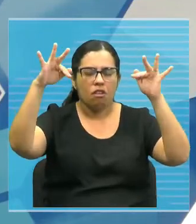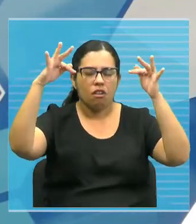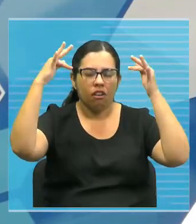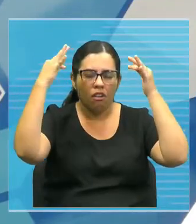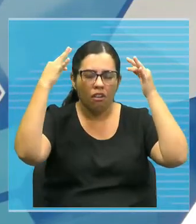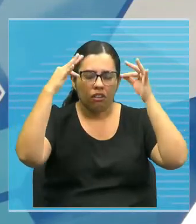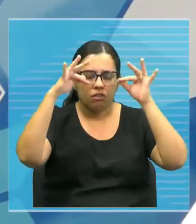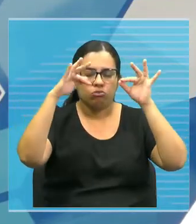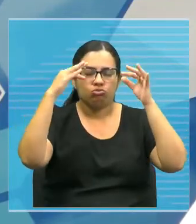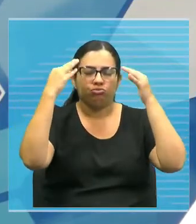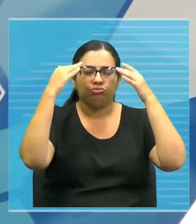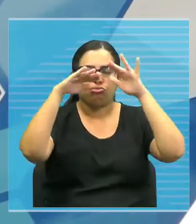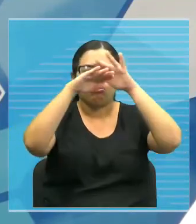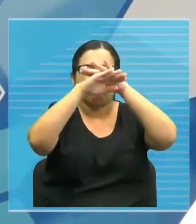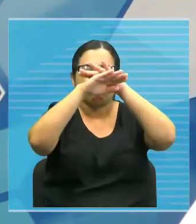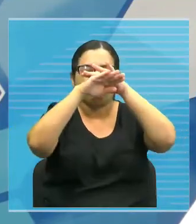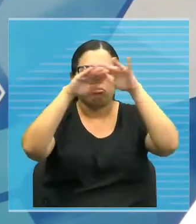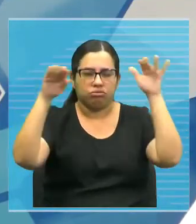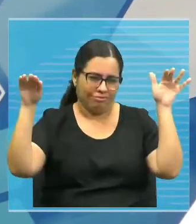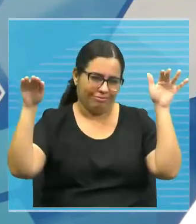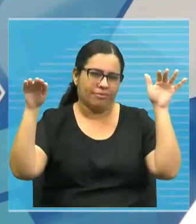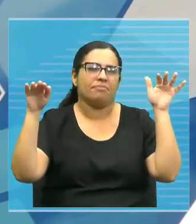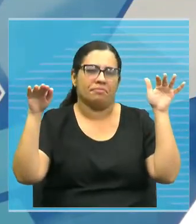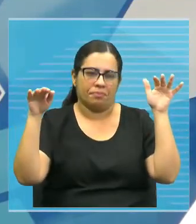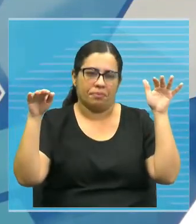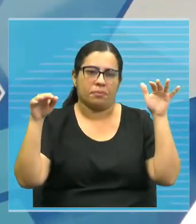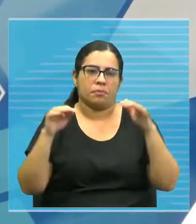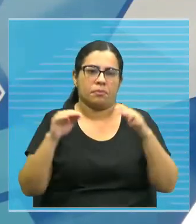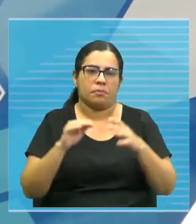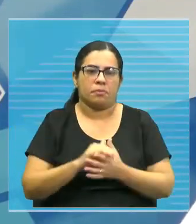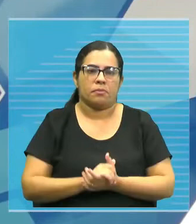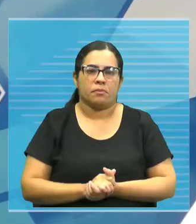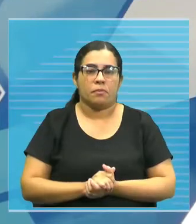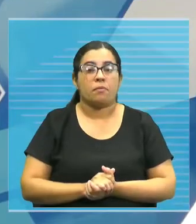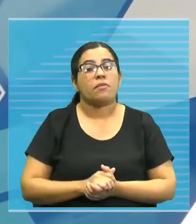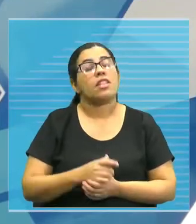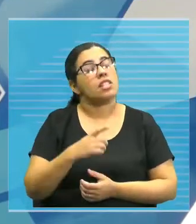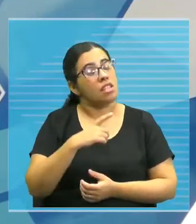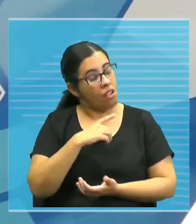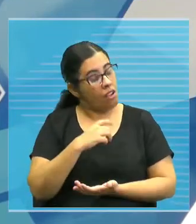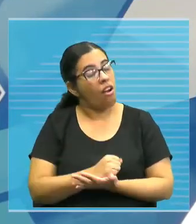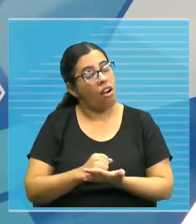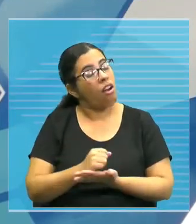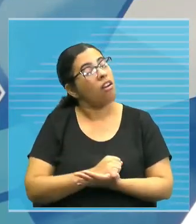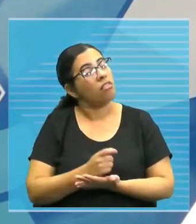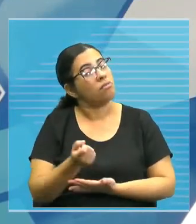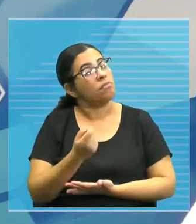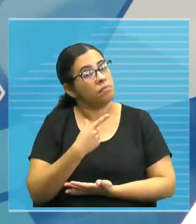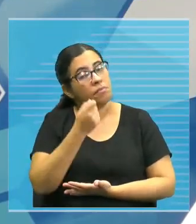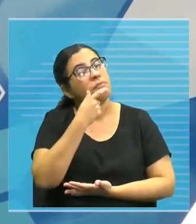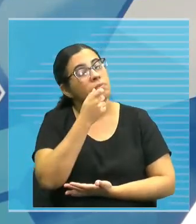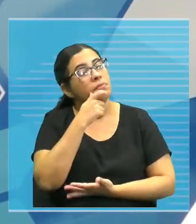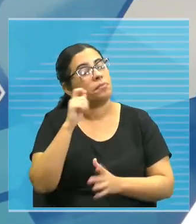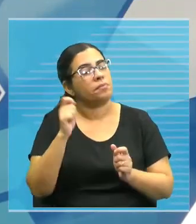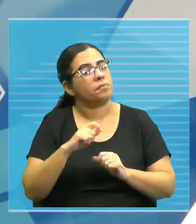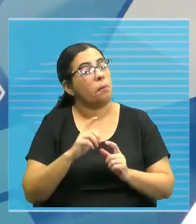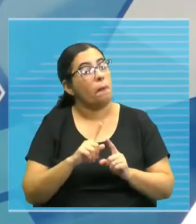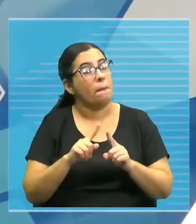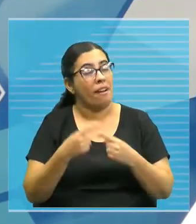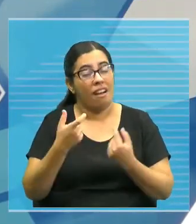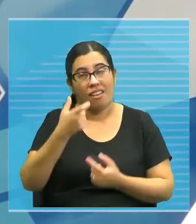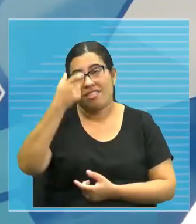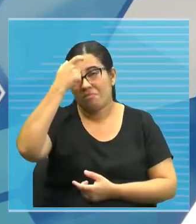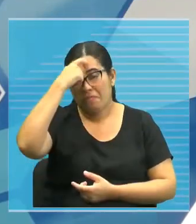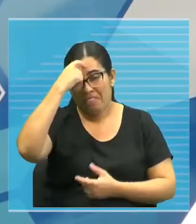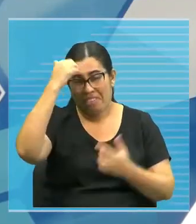vai passando. Agora, tem um remédio para isso. Agora, problema na sua cabeça,